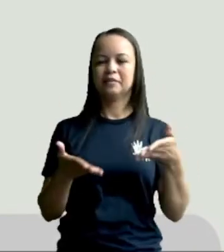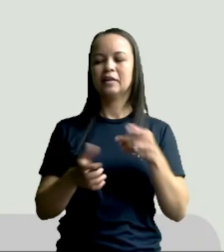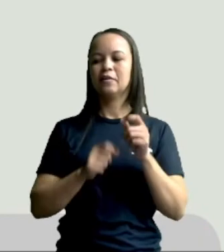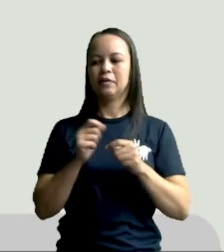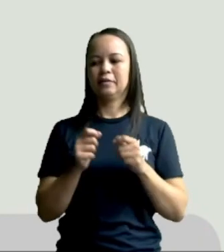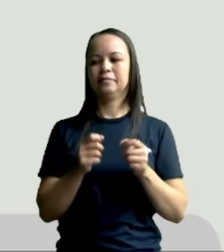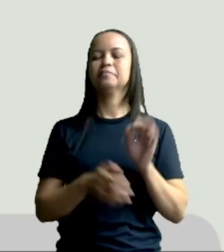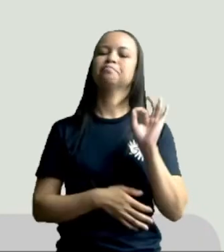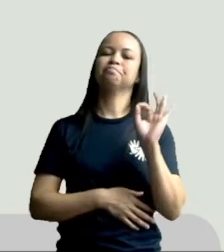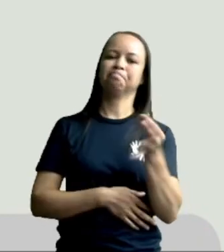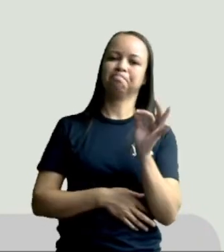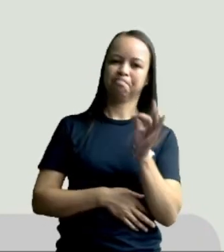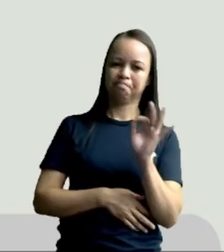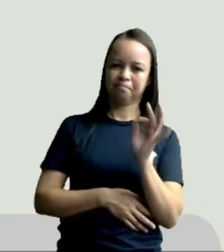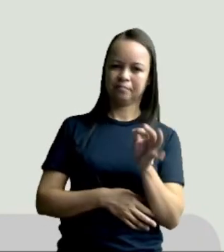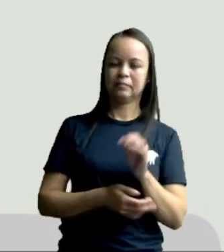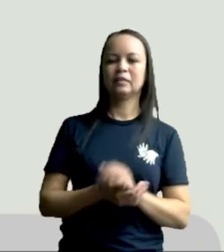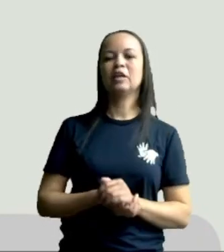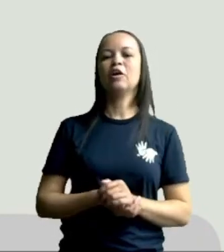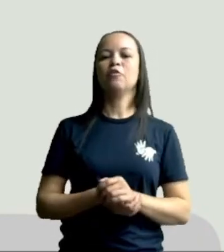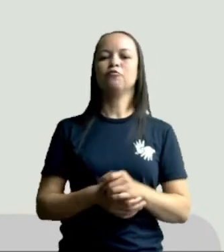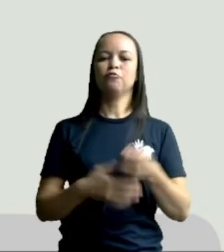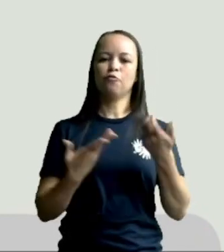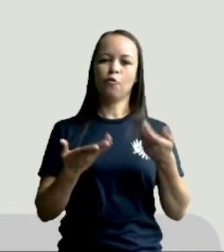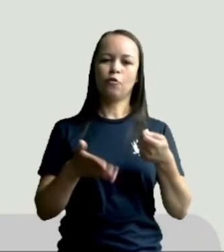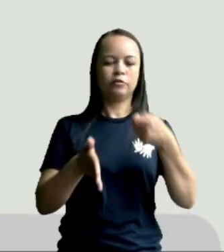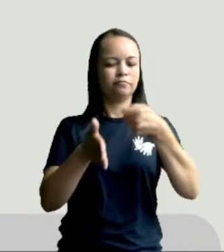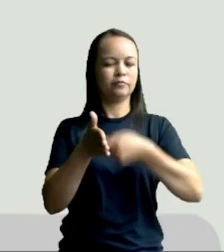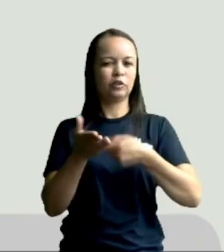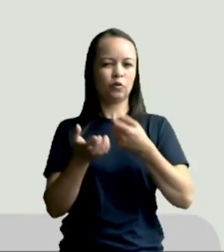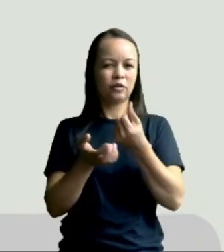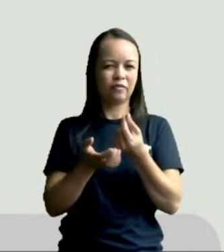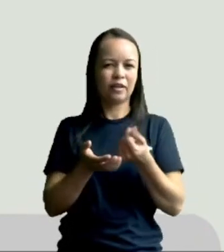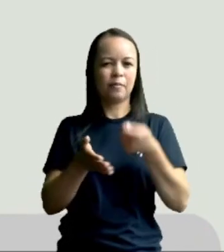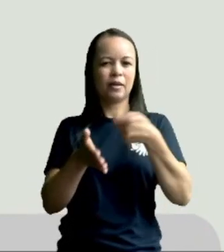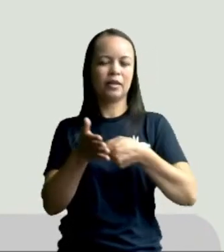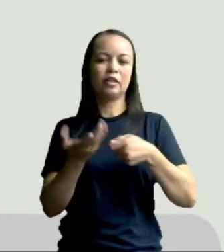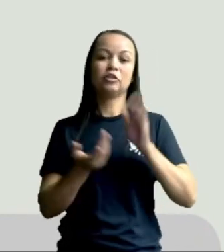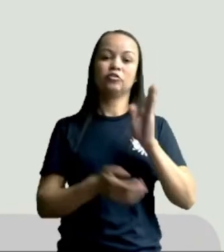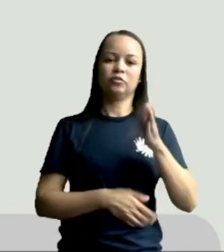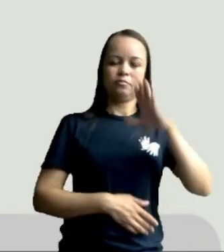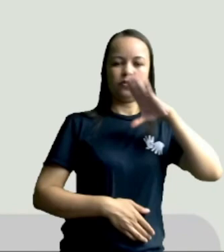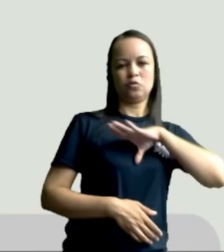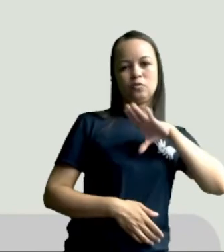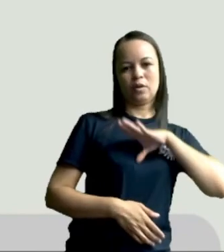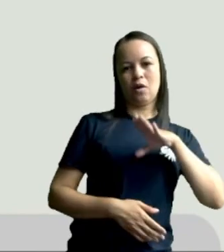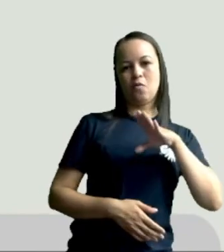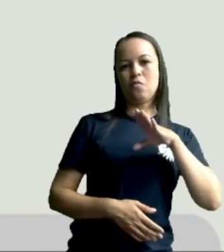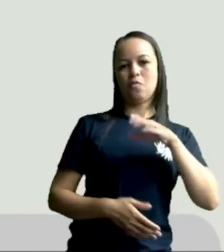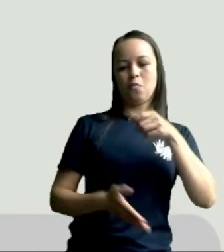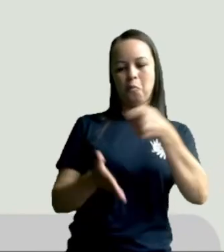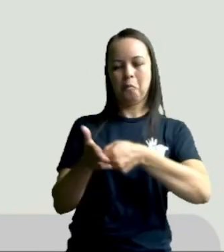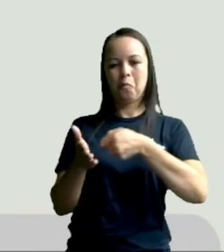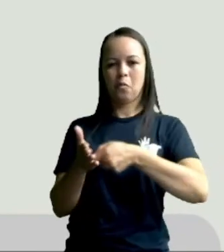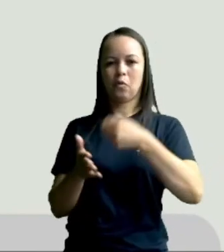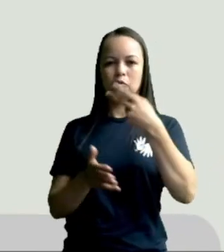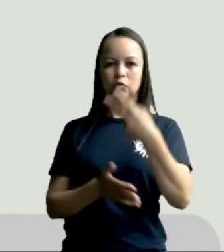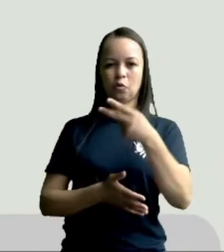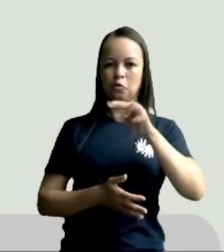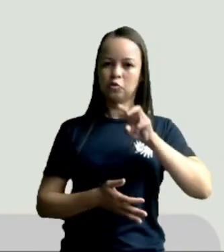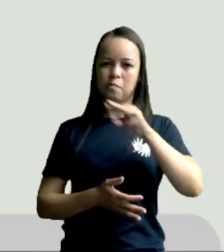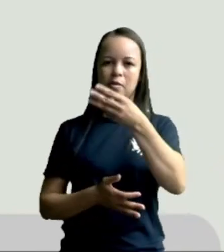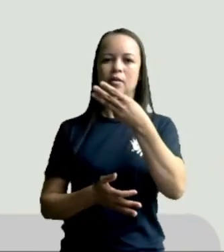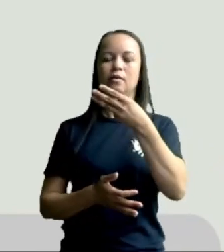acertaram exatamente. Foi o endividamento do país, já que Portugal cobrou 2 milhões de libras do Brasil